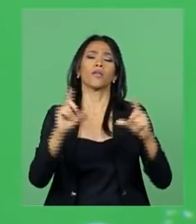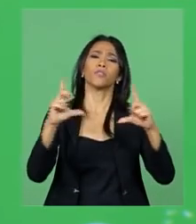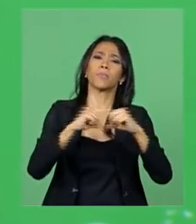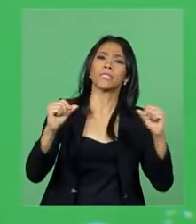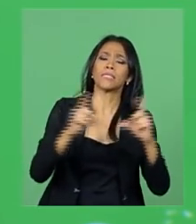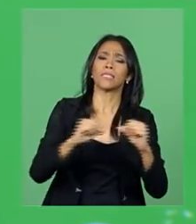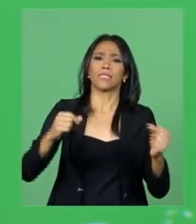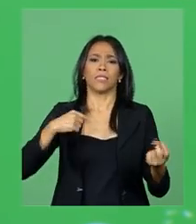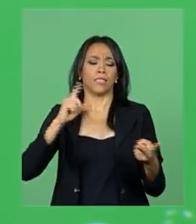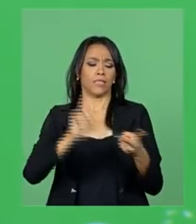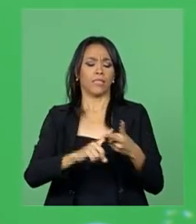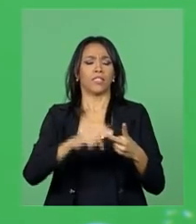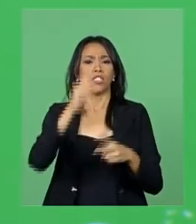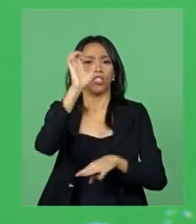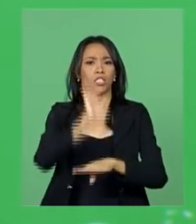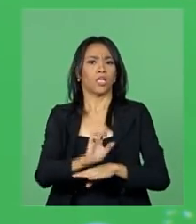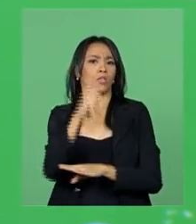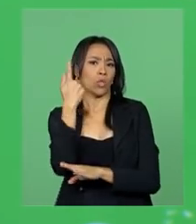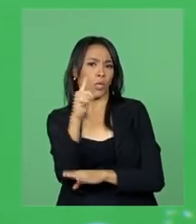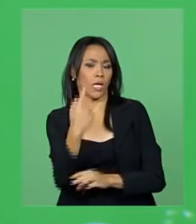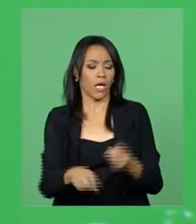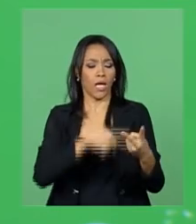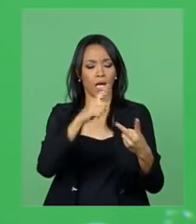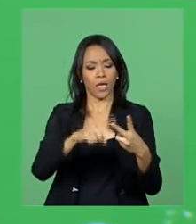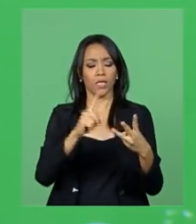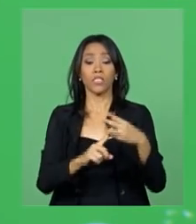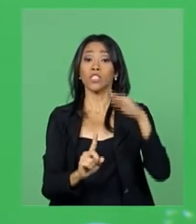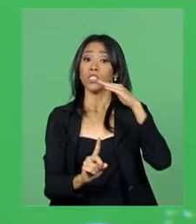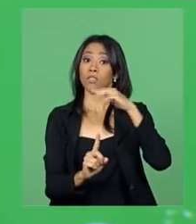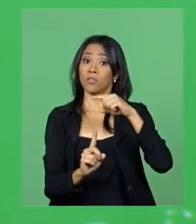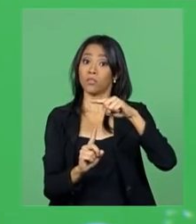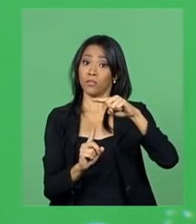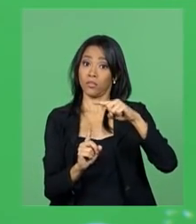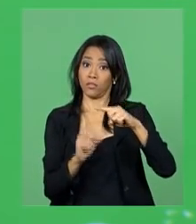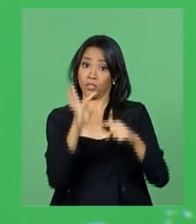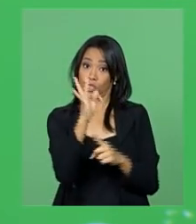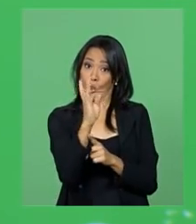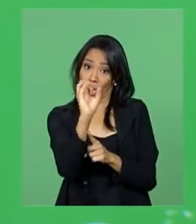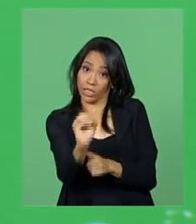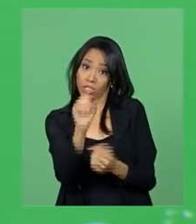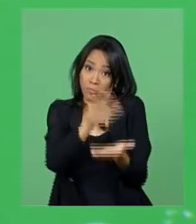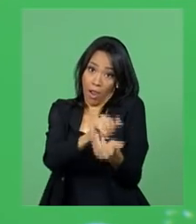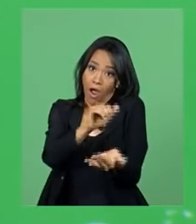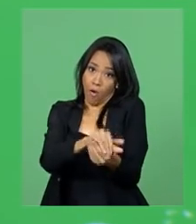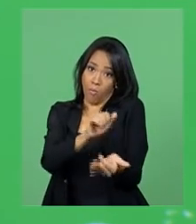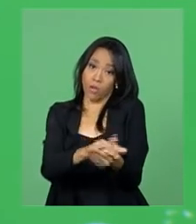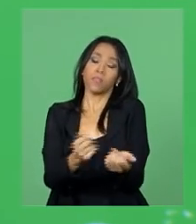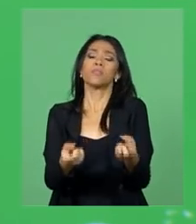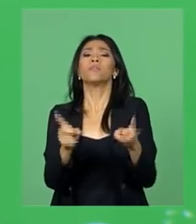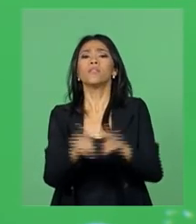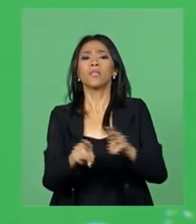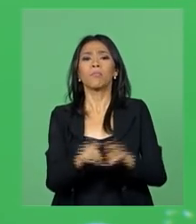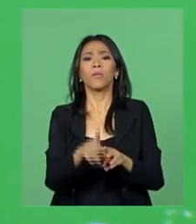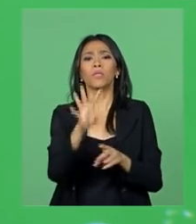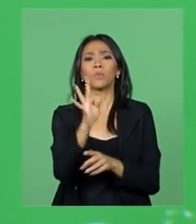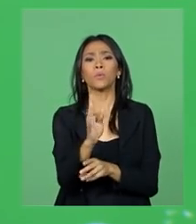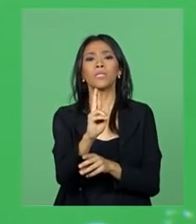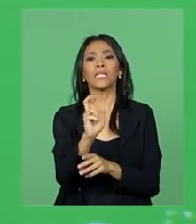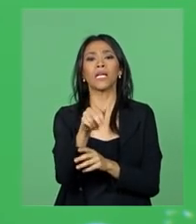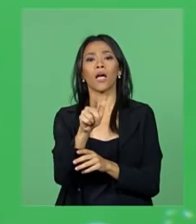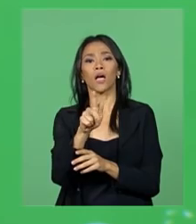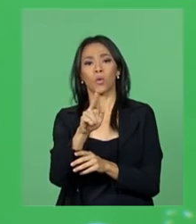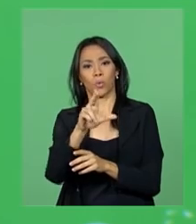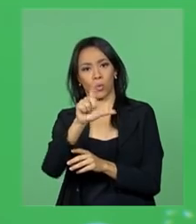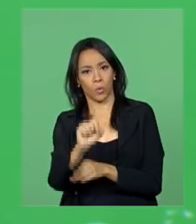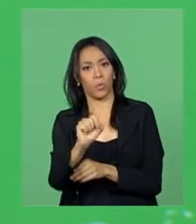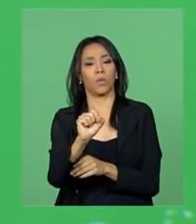Federal, do Estado de Goiás, do Tocantins, lá de Palmas, e também do Triângulo Mineiro. Então, nós estamos bem